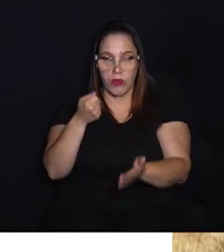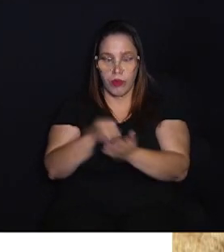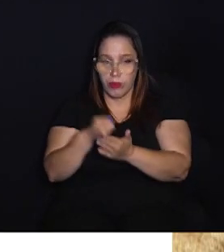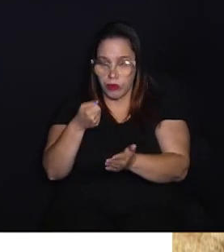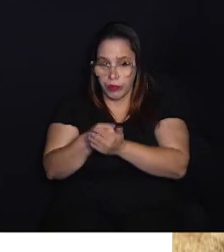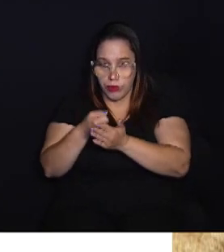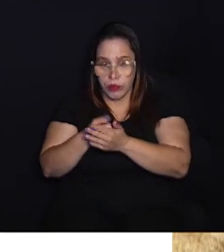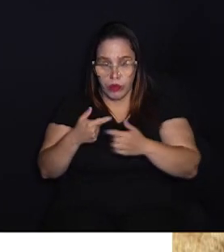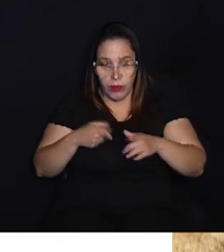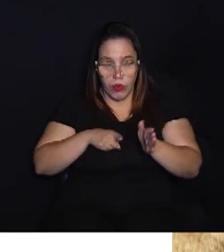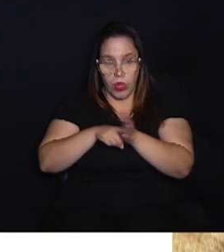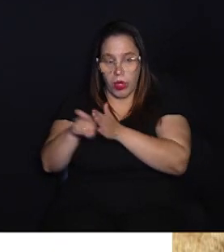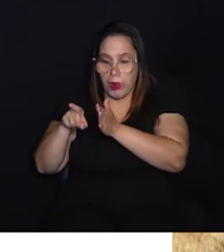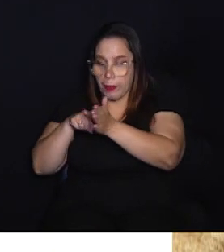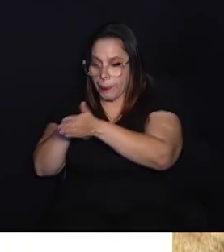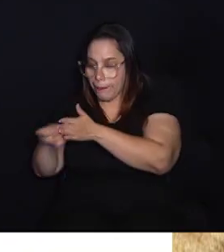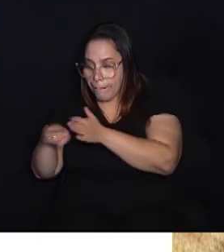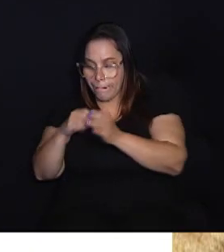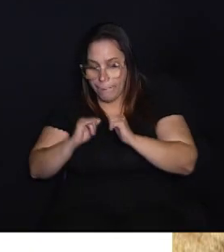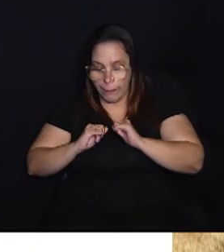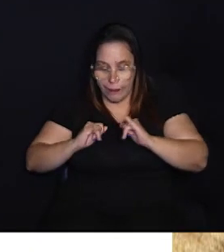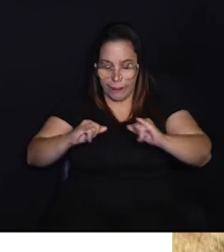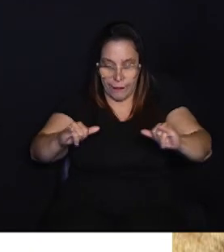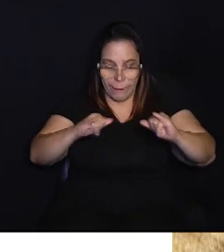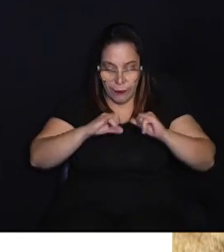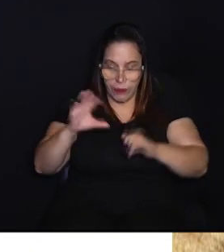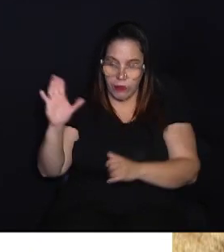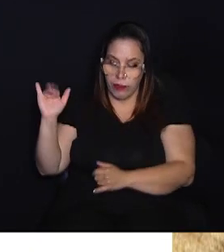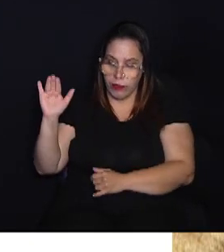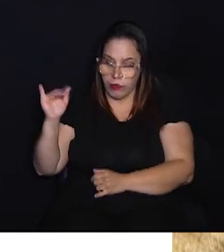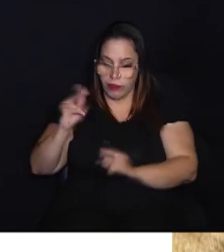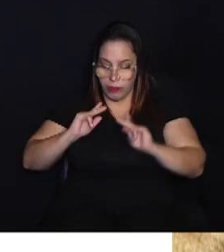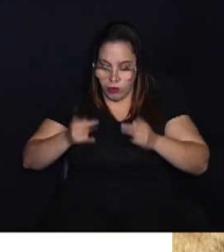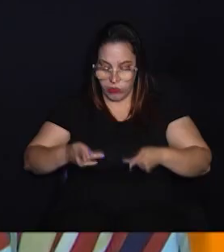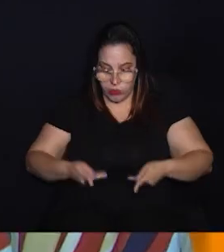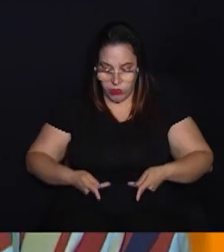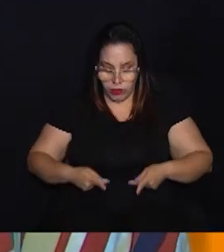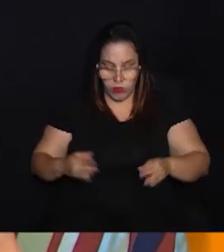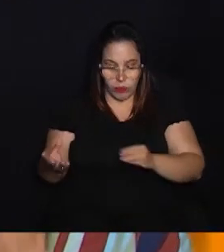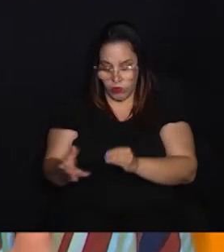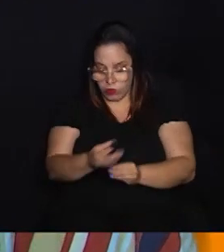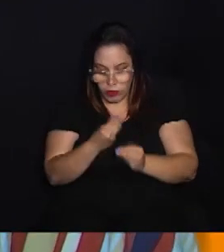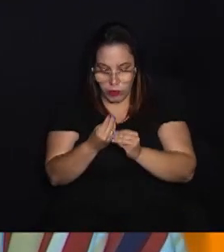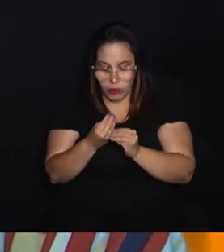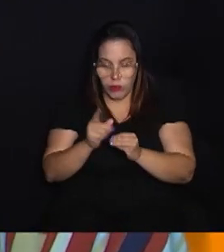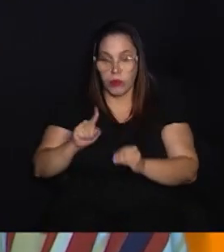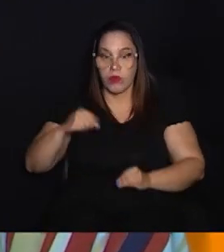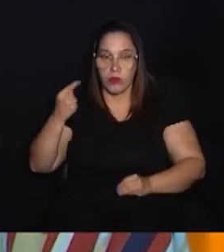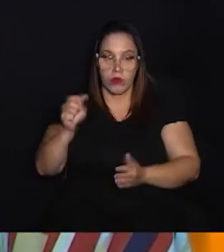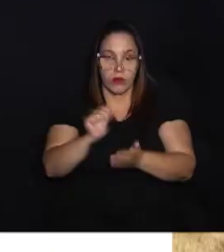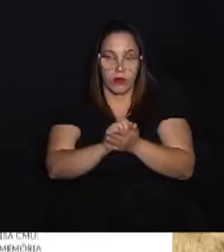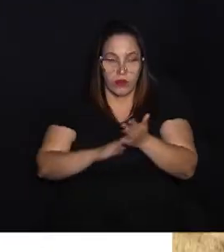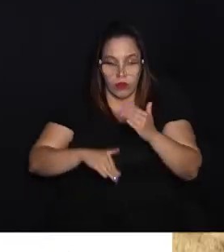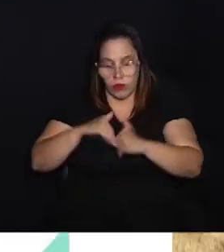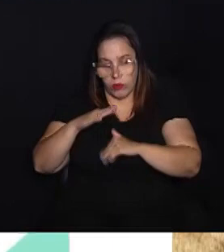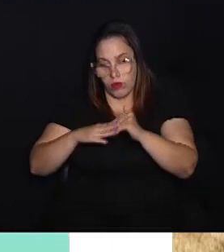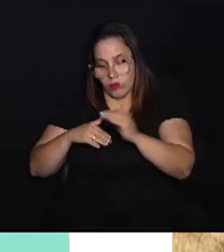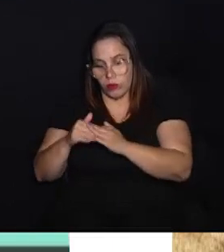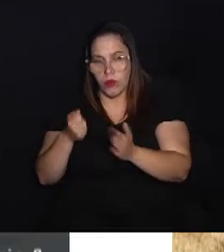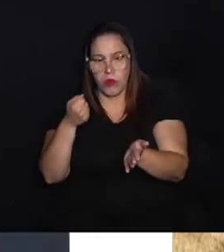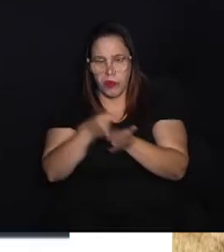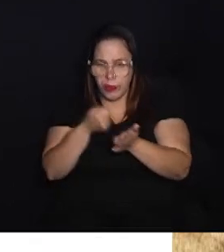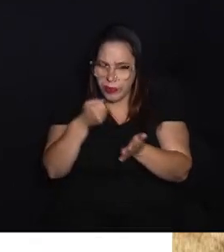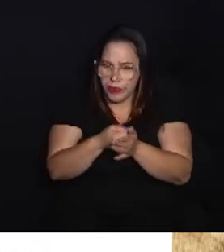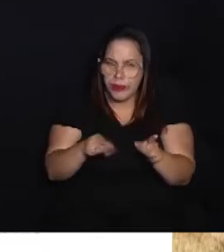à divulgação de pesquisas na área das ciências humanas e das artes. Outras atividades que a gente tem se